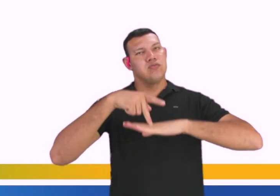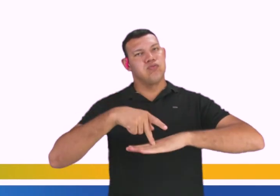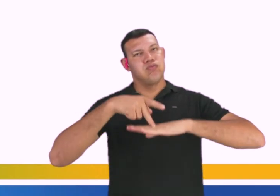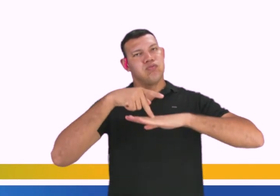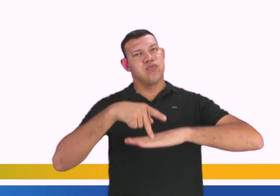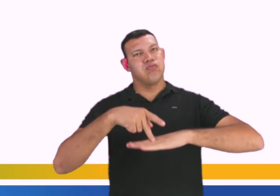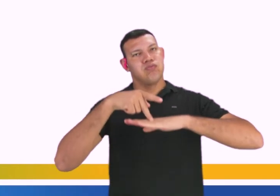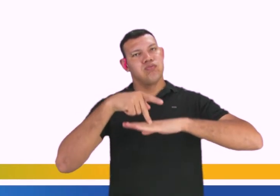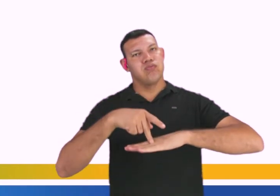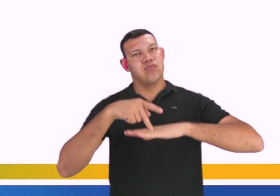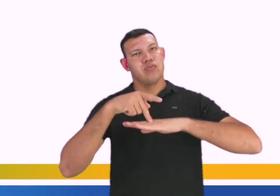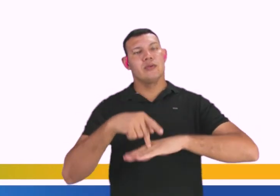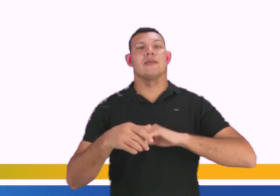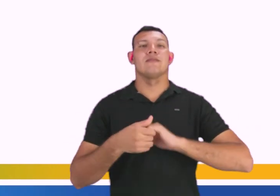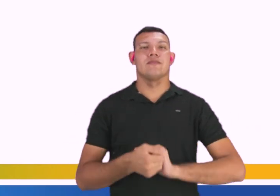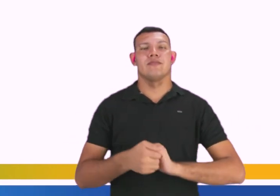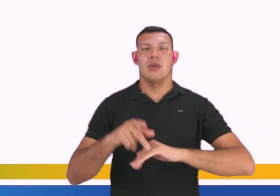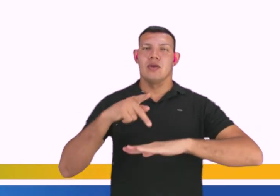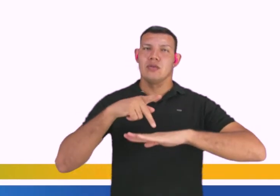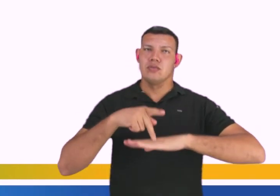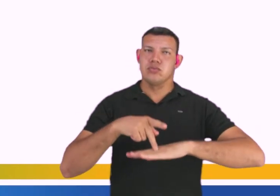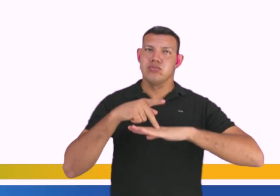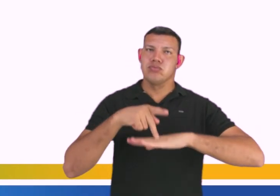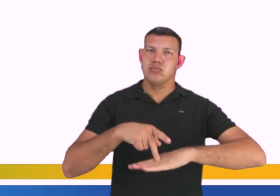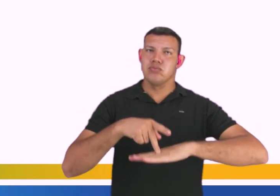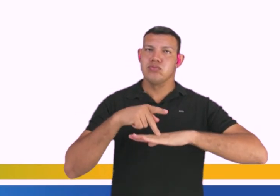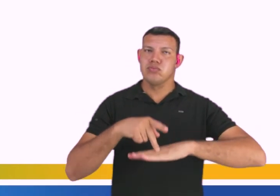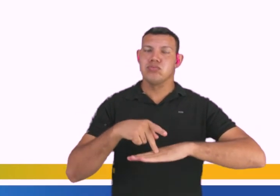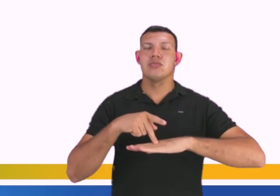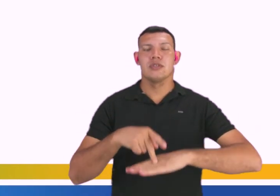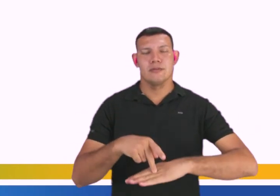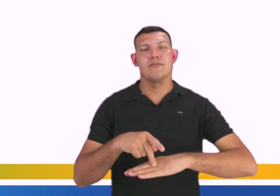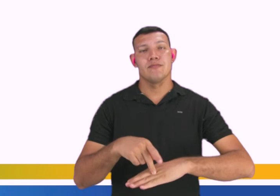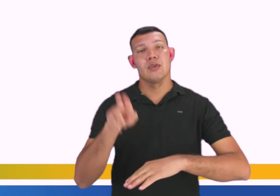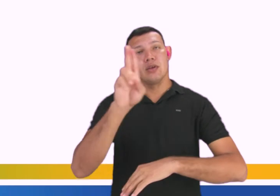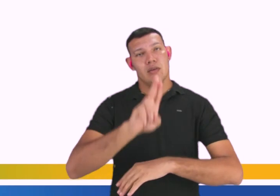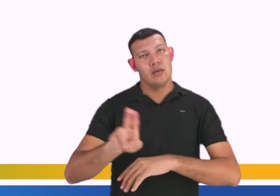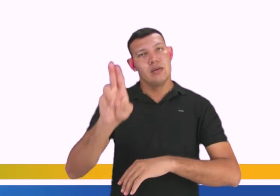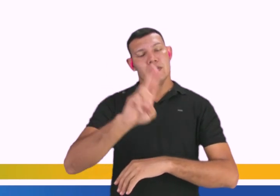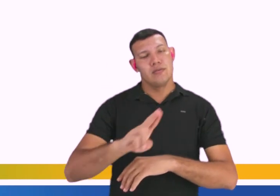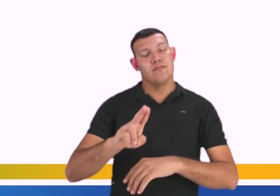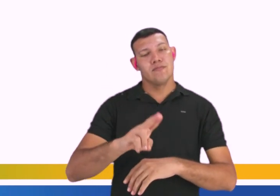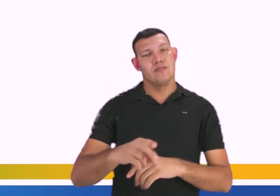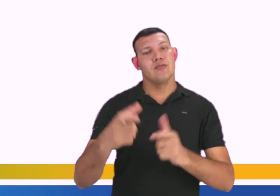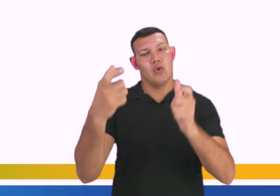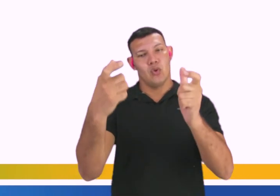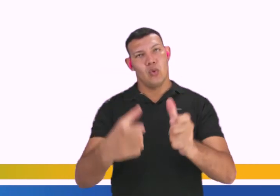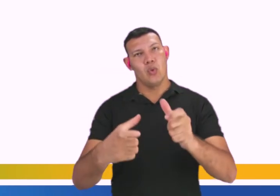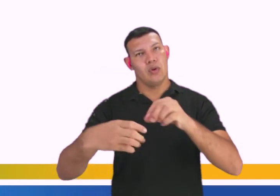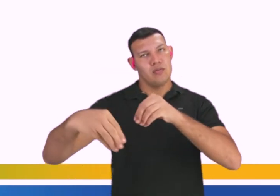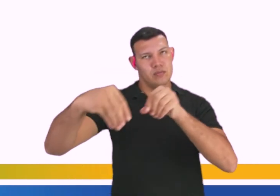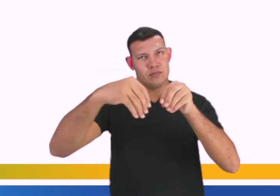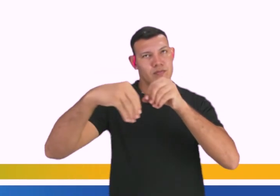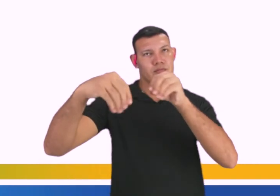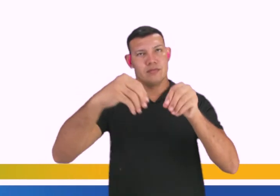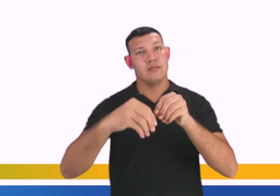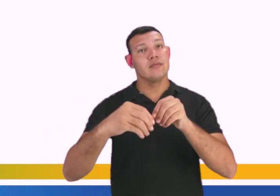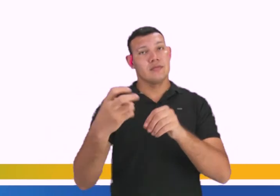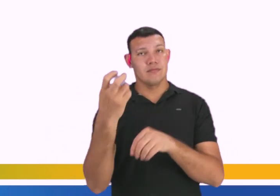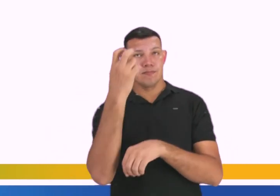uma área maior significa reduzir o valor da pressão aplicada neste local, o que faria com que as